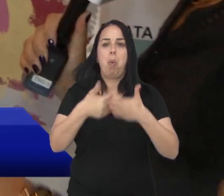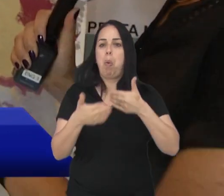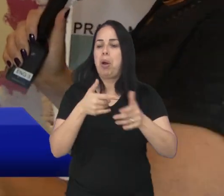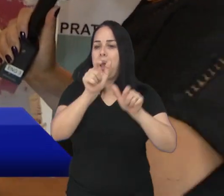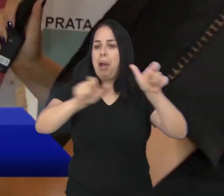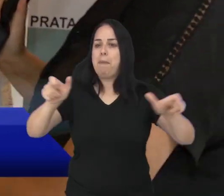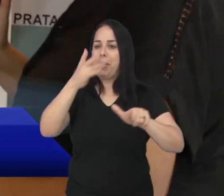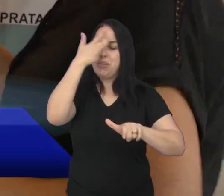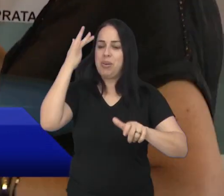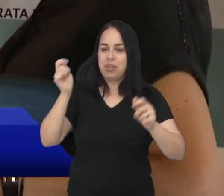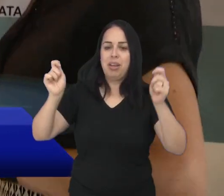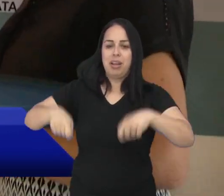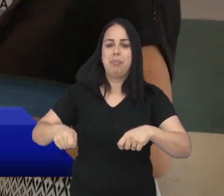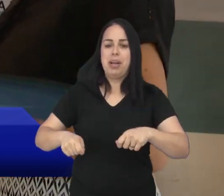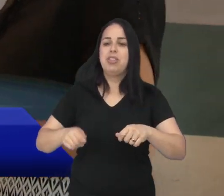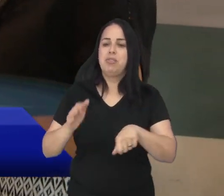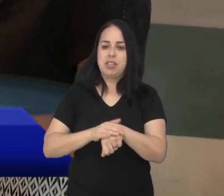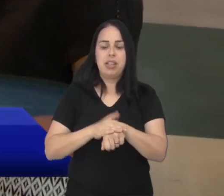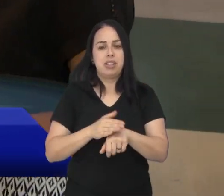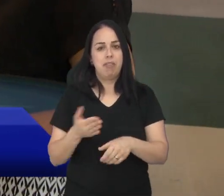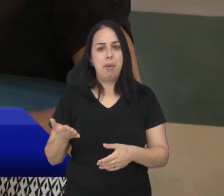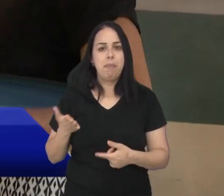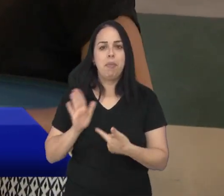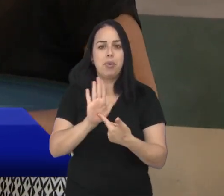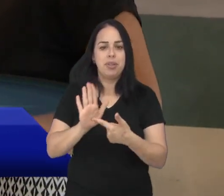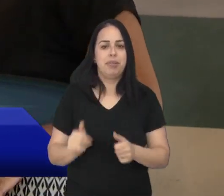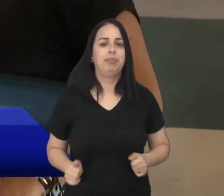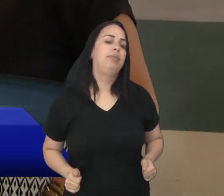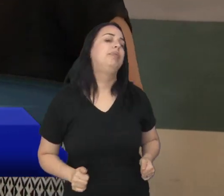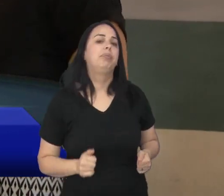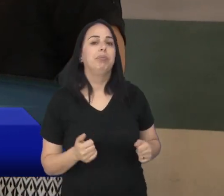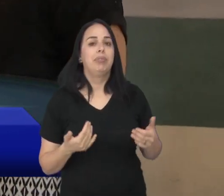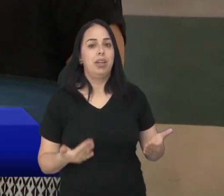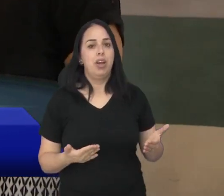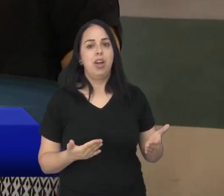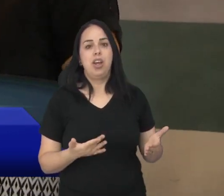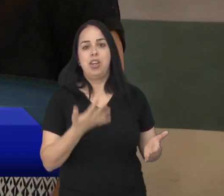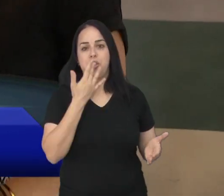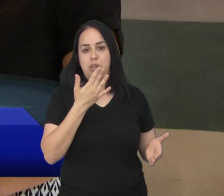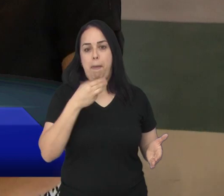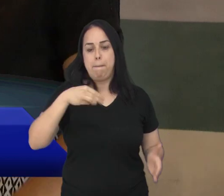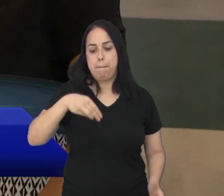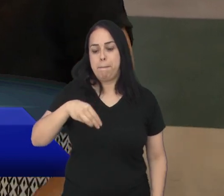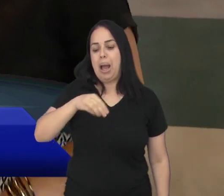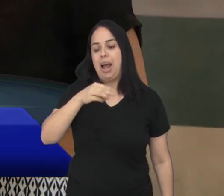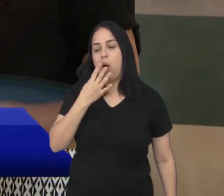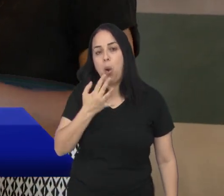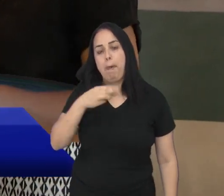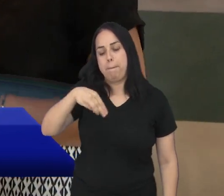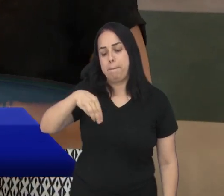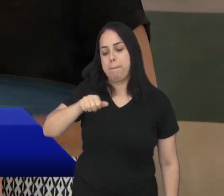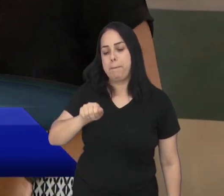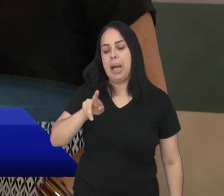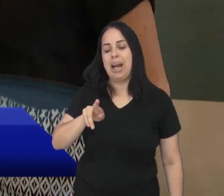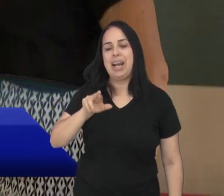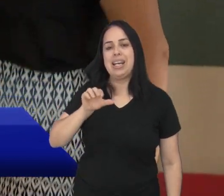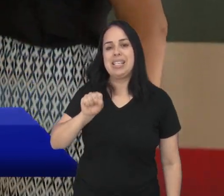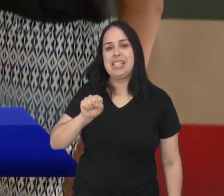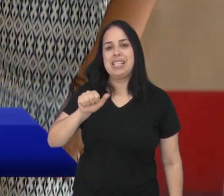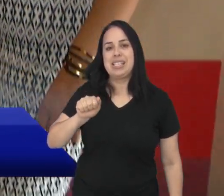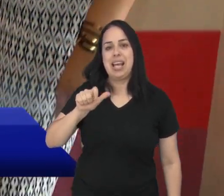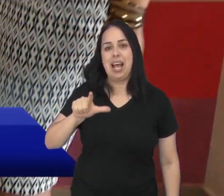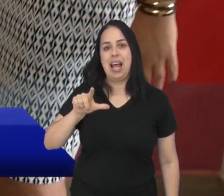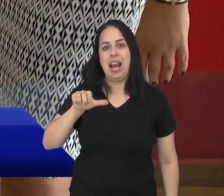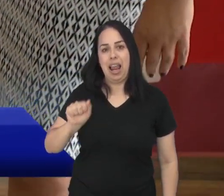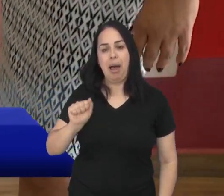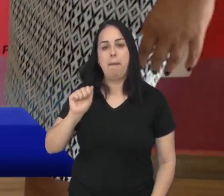a aplicação é que a Roberta vai simular aqui pra gente, né? Você escolheu qual cor? Eu escolhi a cor Marsala. Então vamos